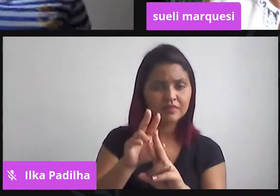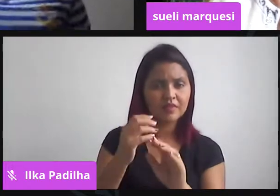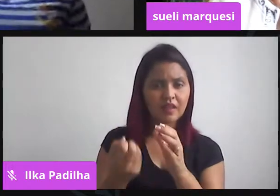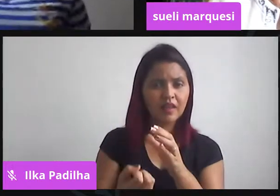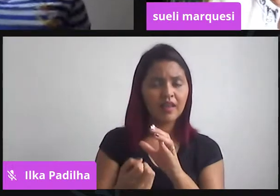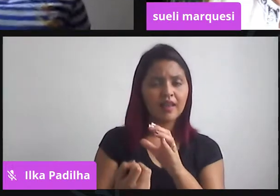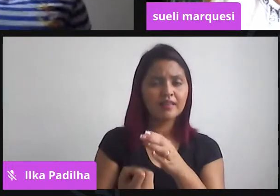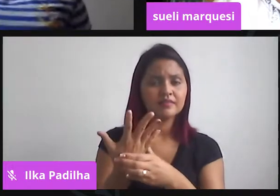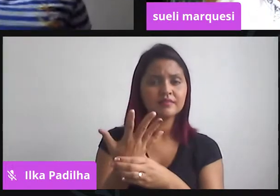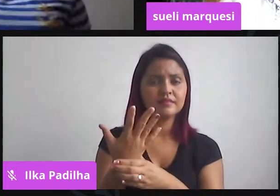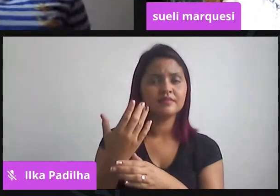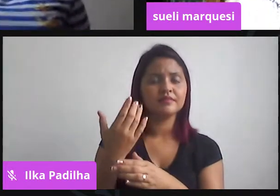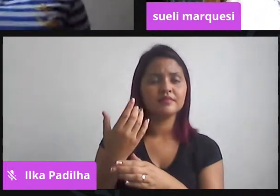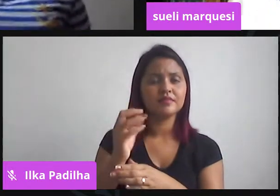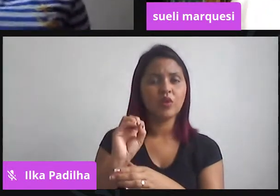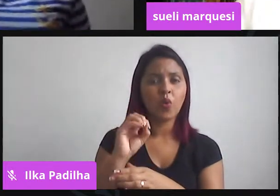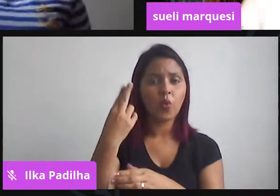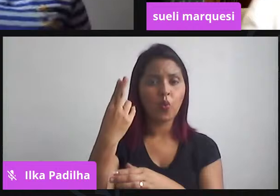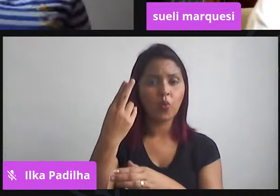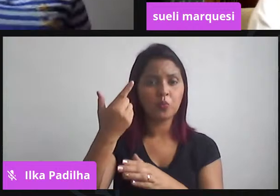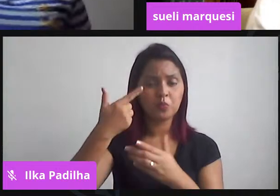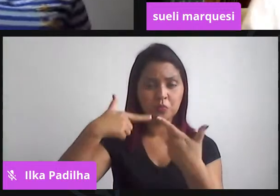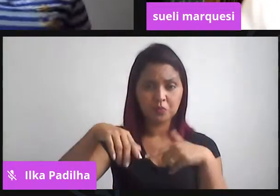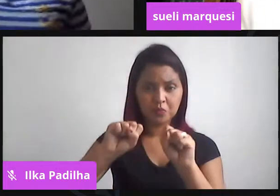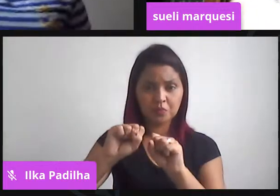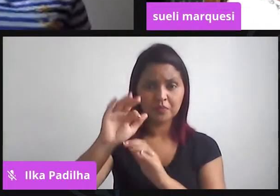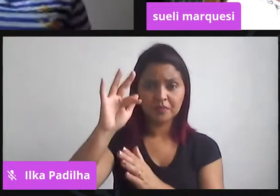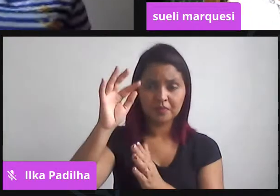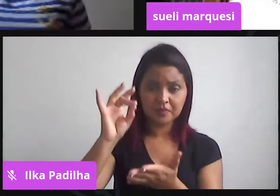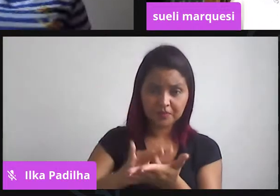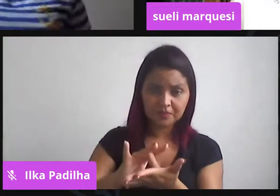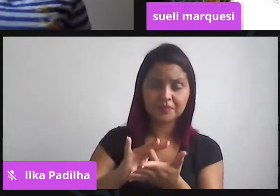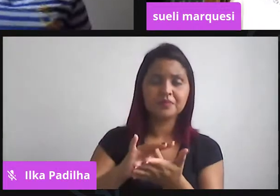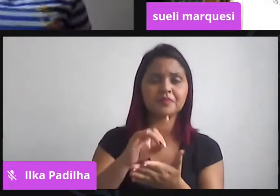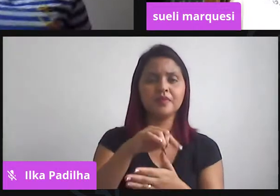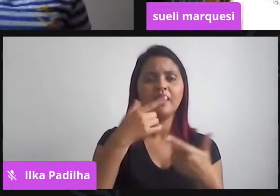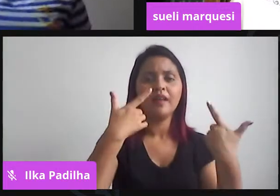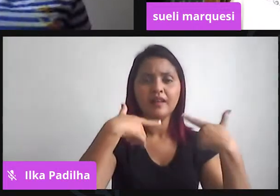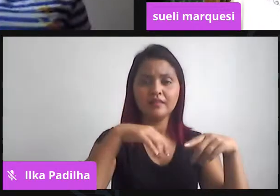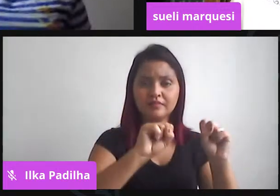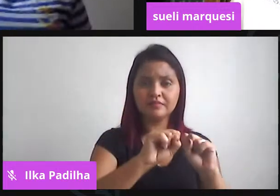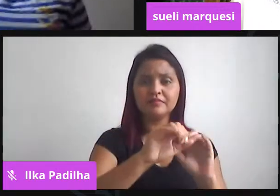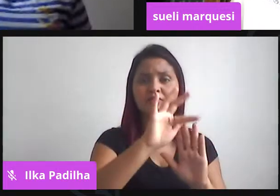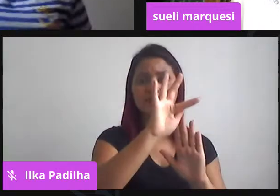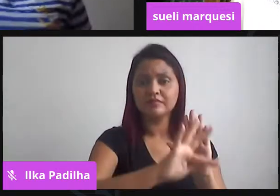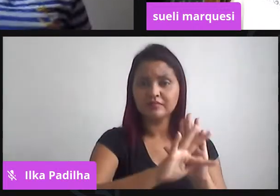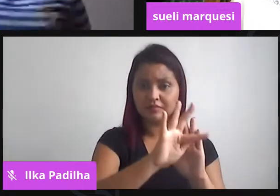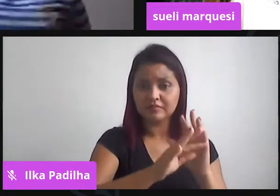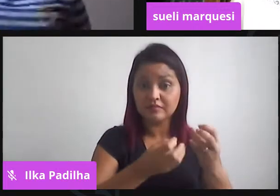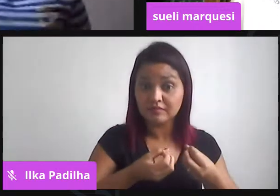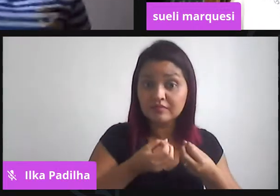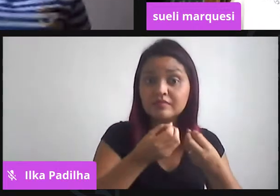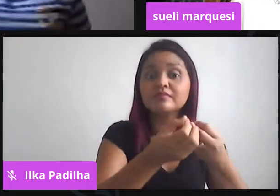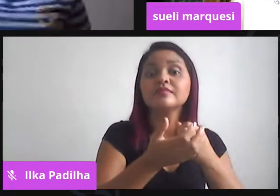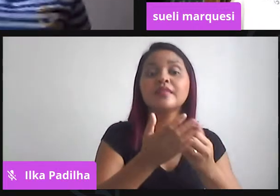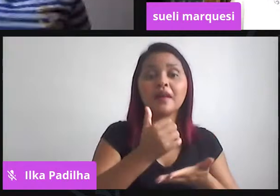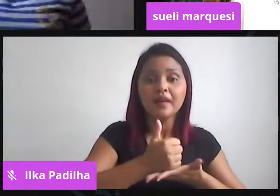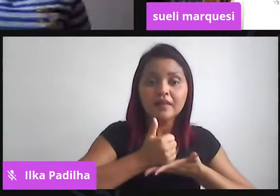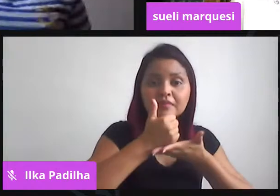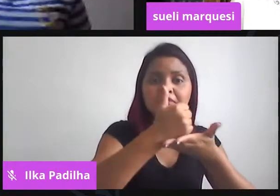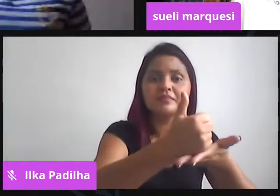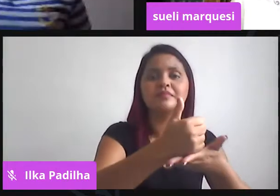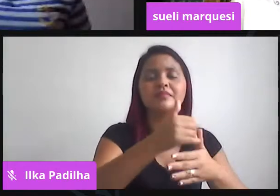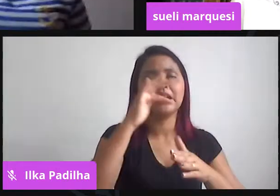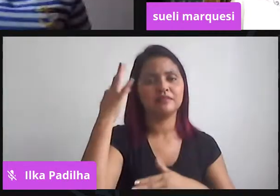aplicada, né? Eu diria para vocês que a linguística textual, ela oferece subsídios